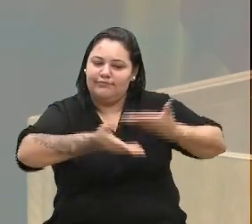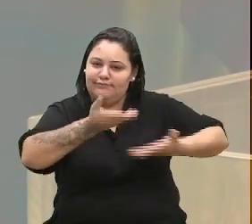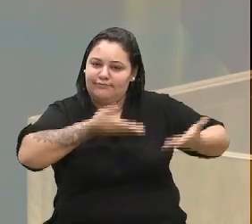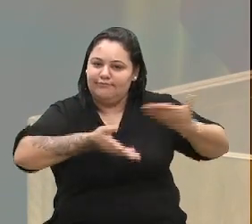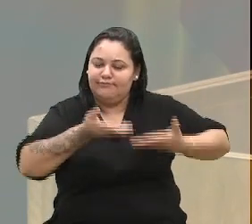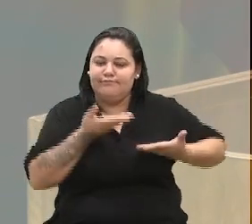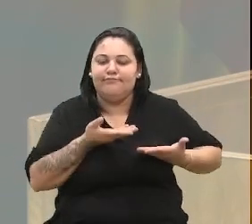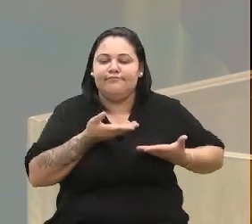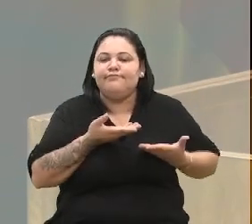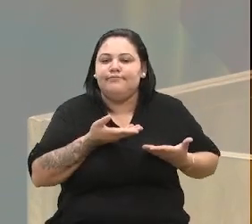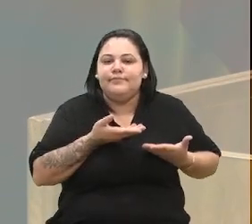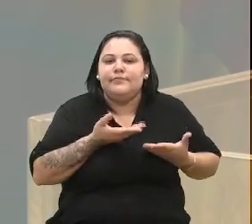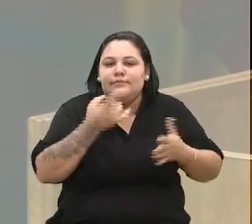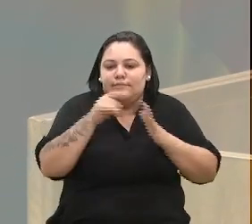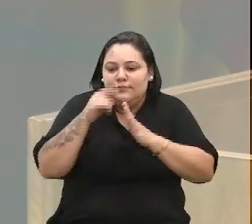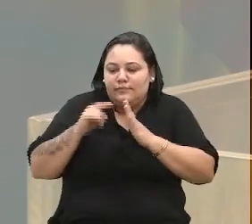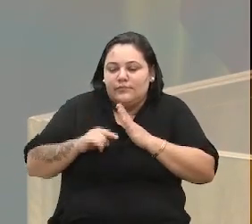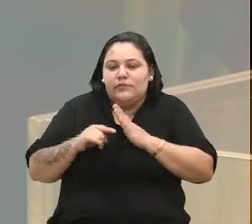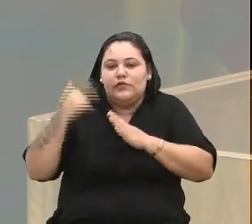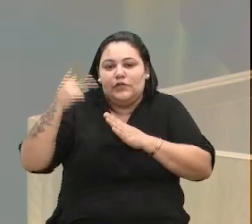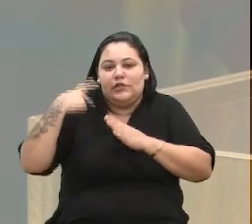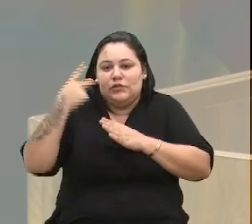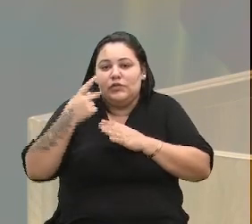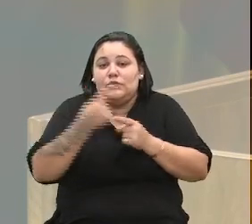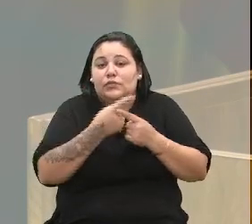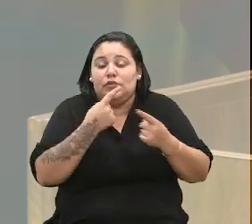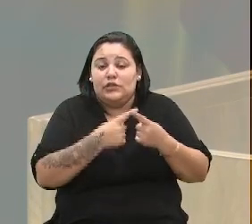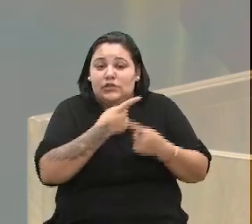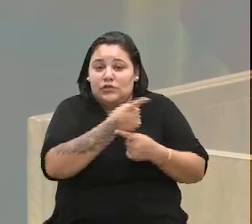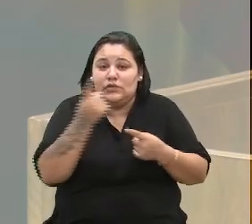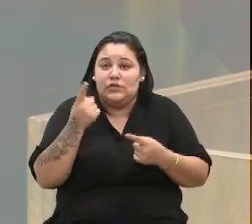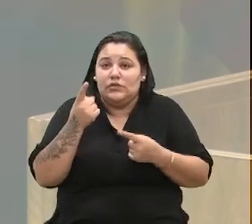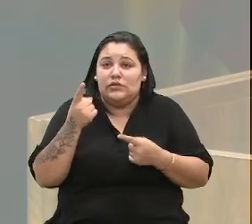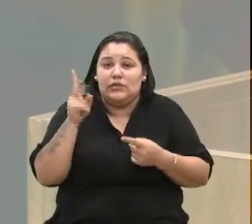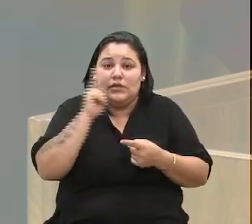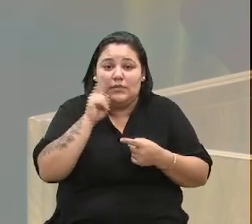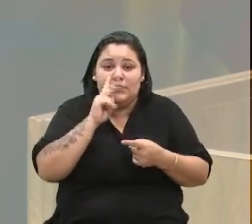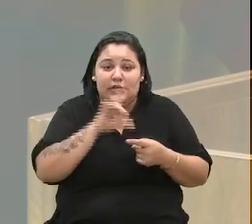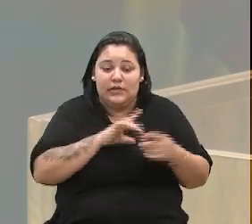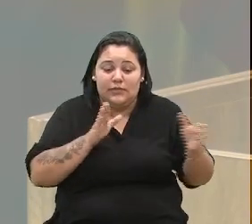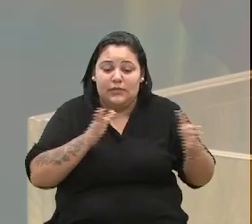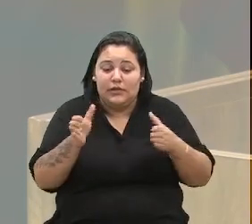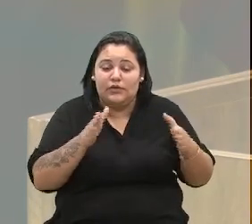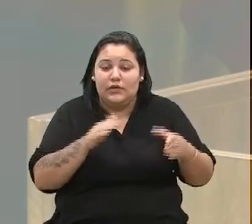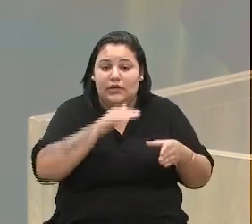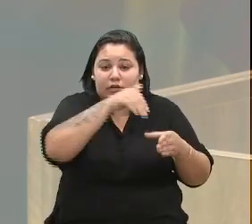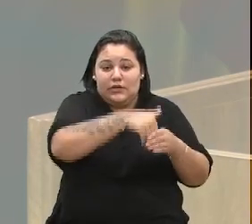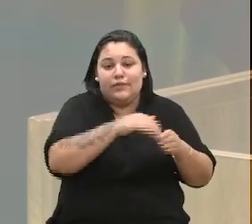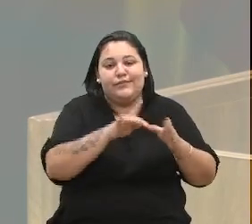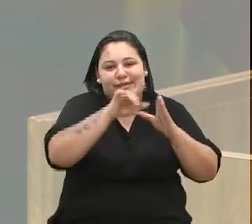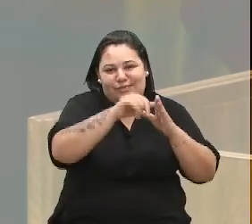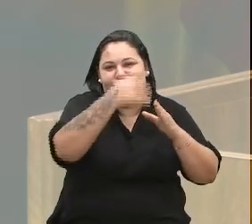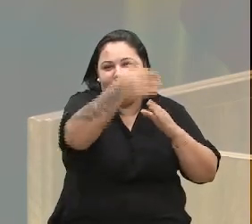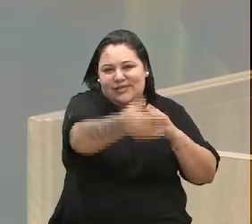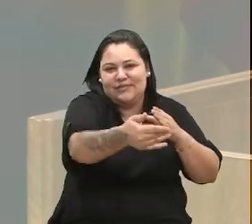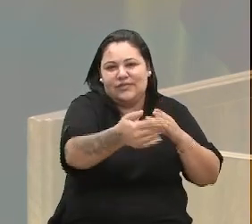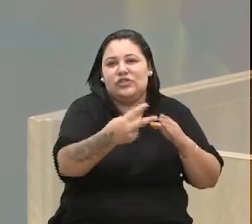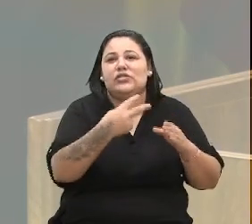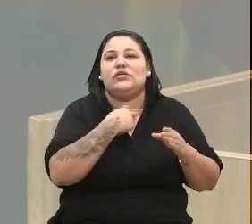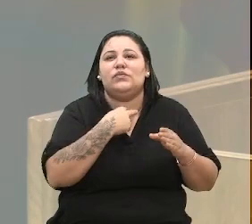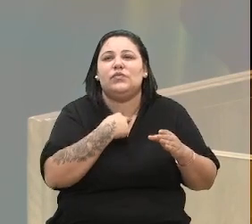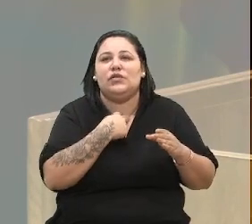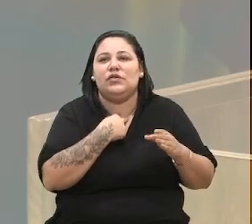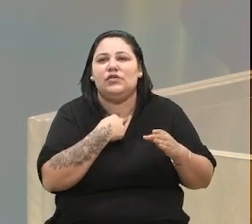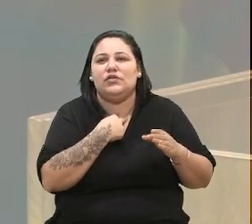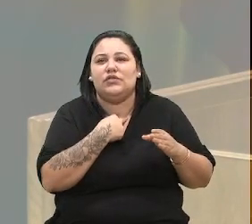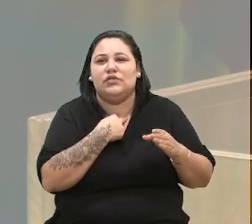tirar as dúvidas dos vereadores, porque a gente lembra que vai entrar em um período eleitoral e logo aí à frente não poderemos, né,